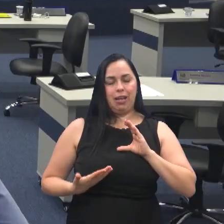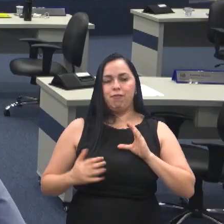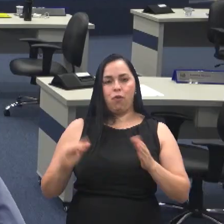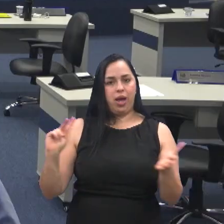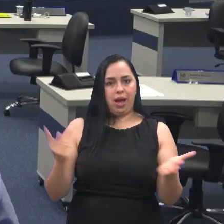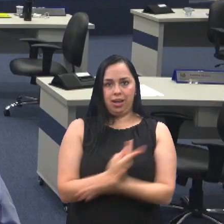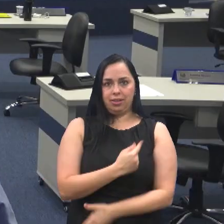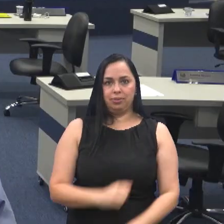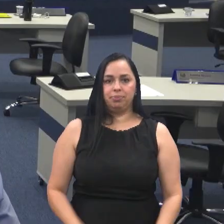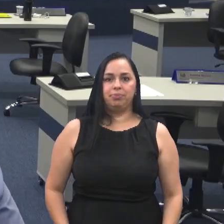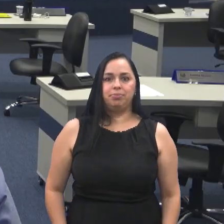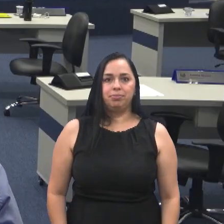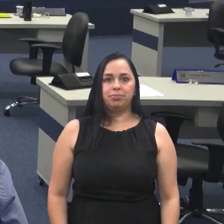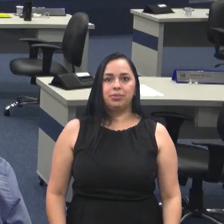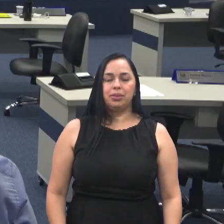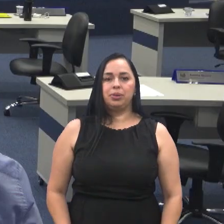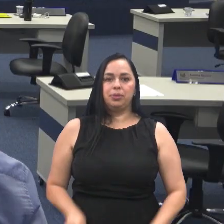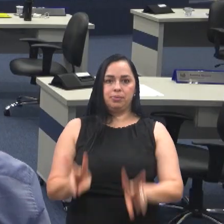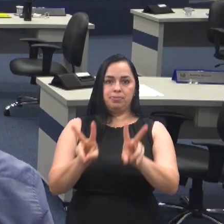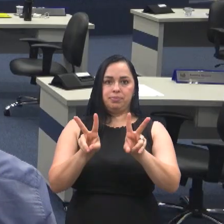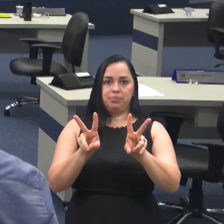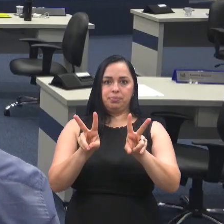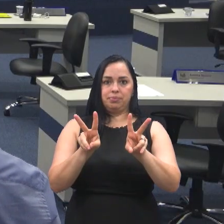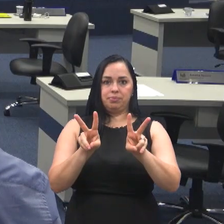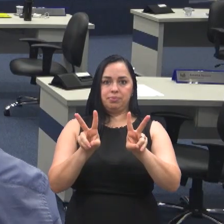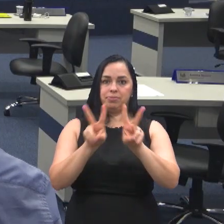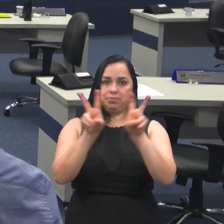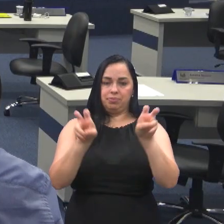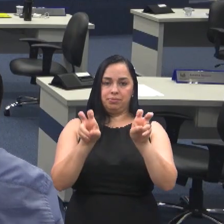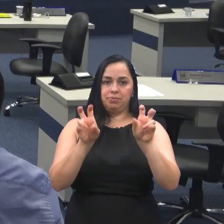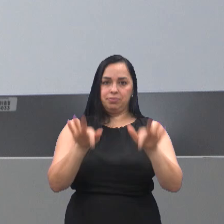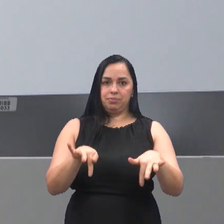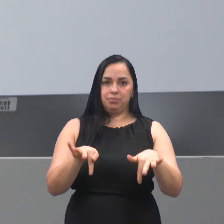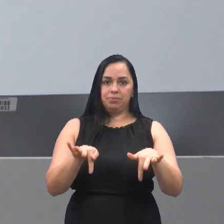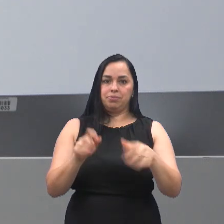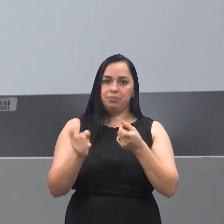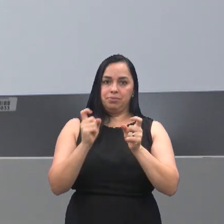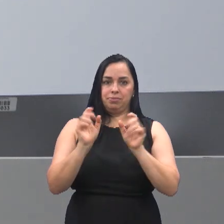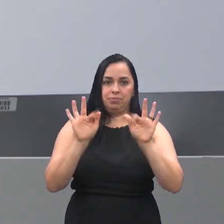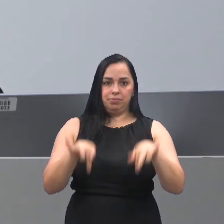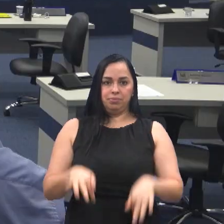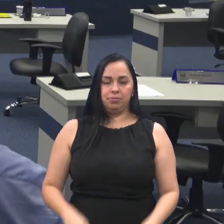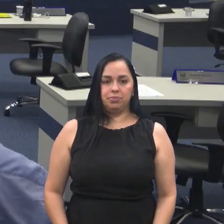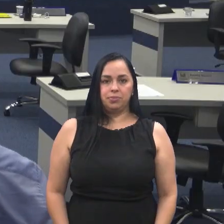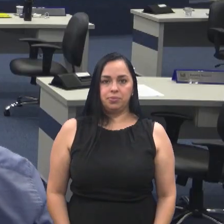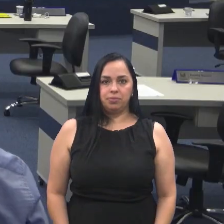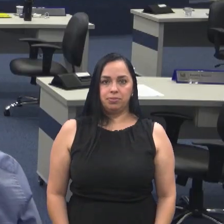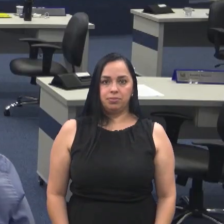Nada mais, havendo tratado, está encerrada a presente sessão.